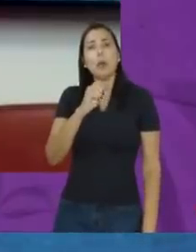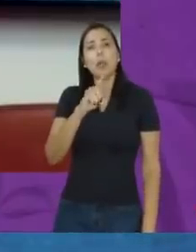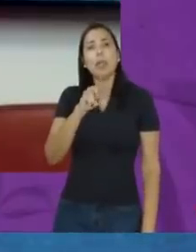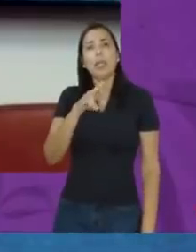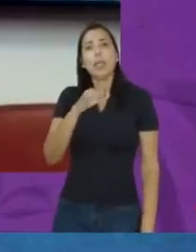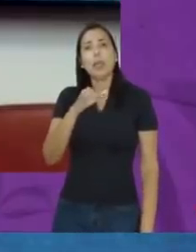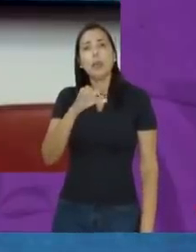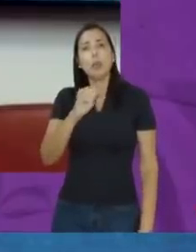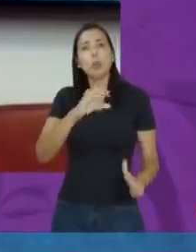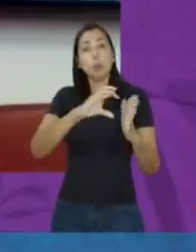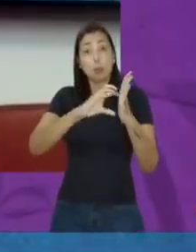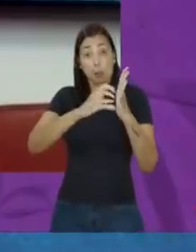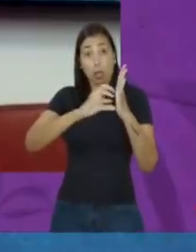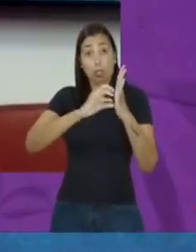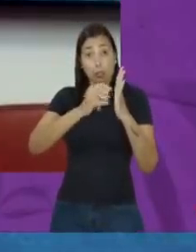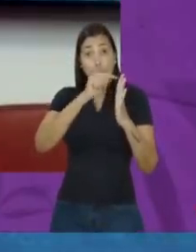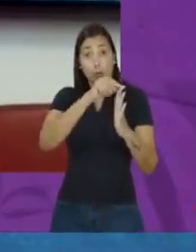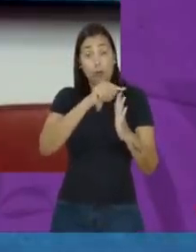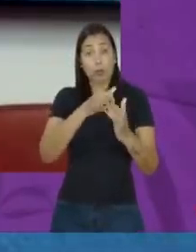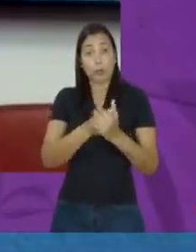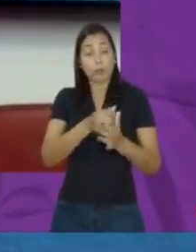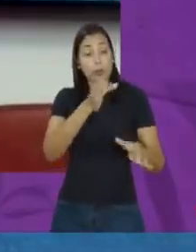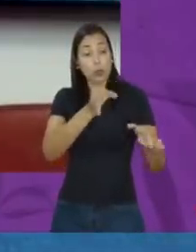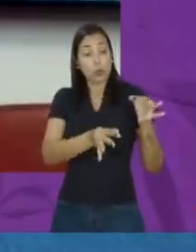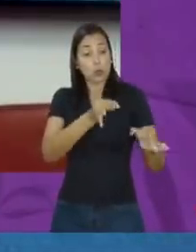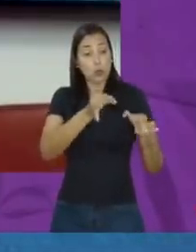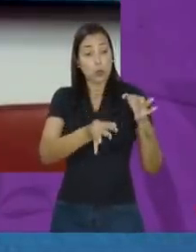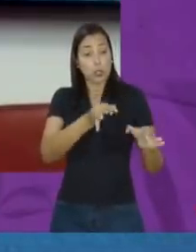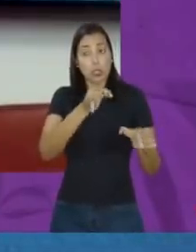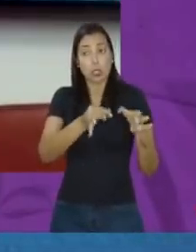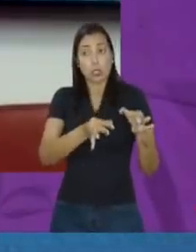partido do juiz,